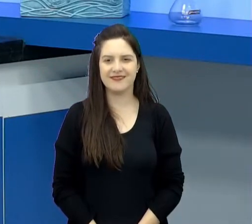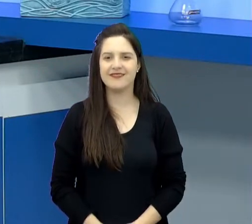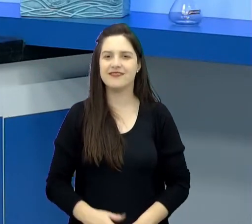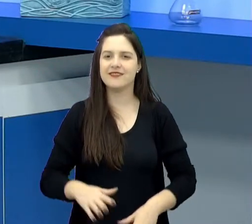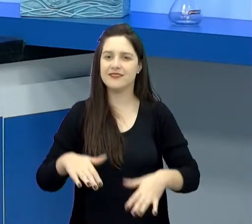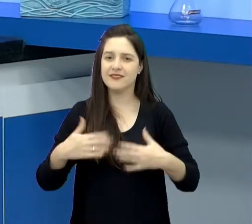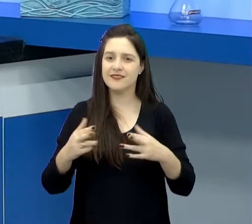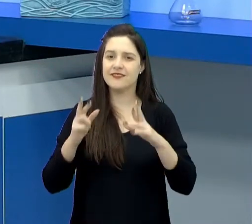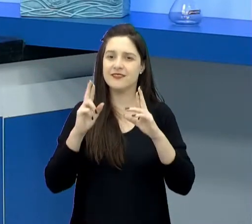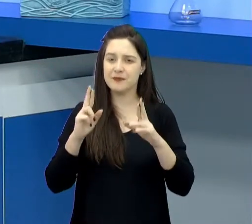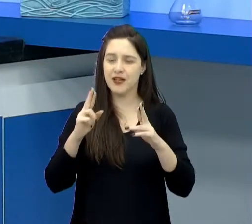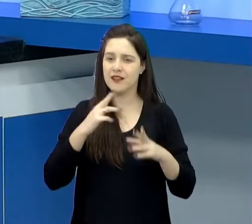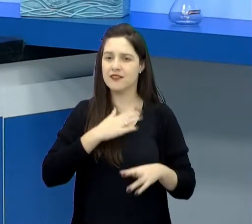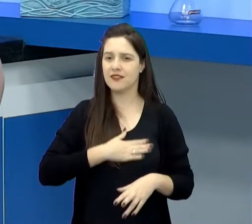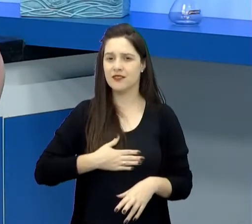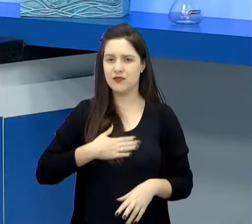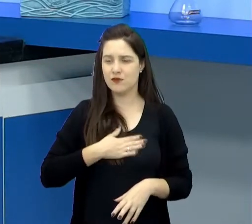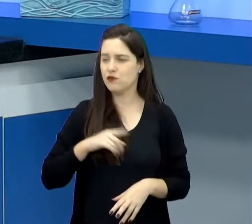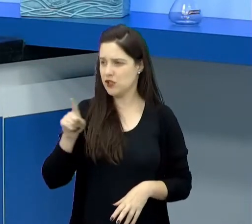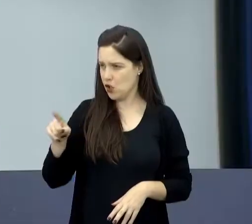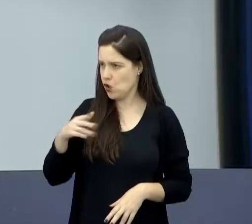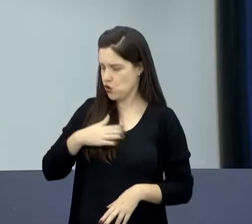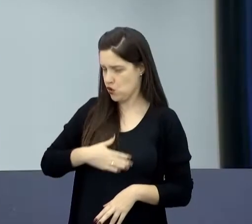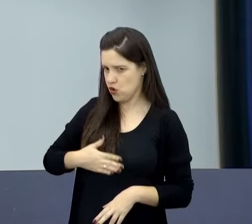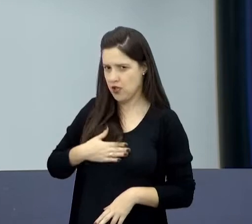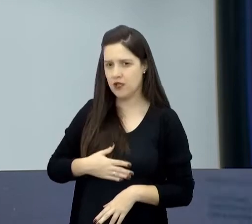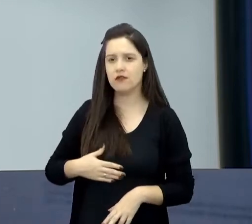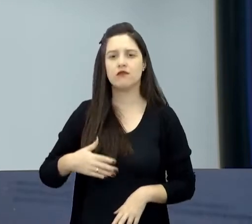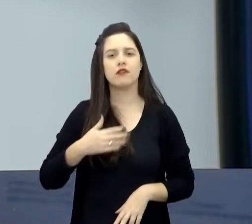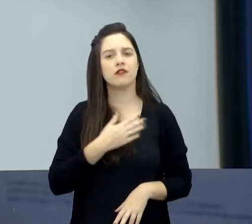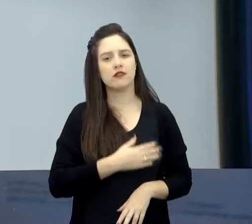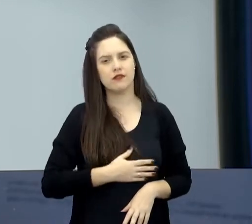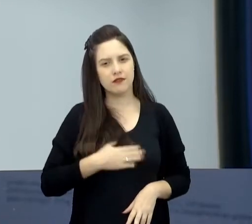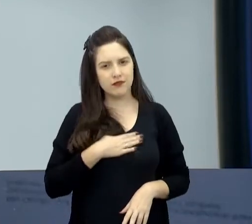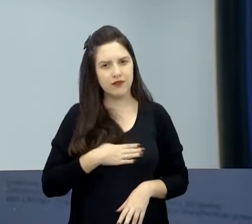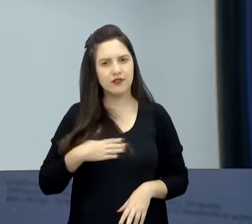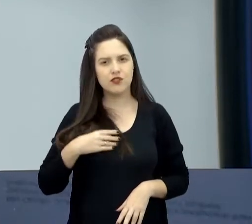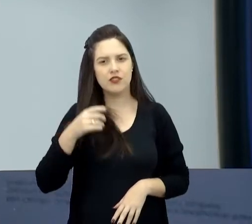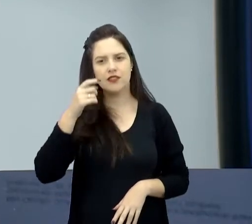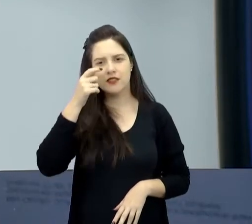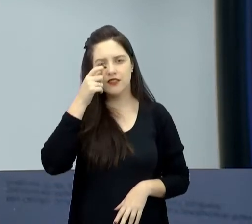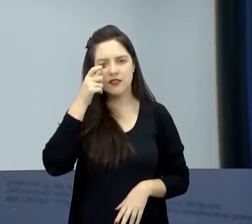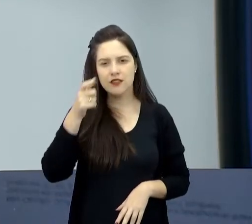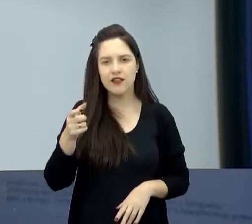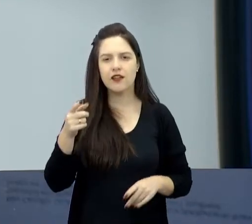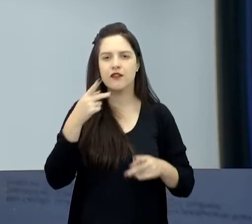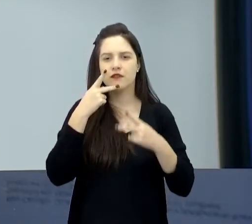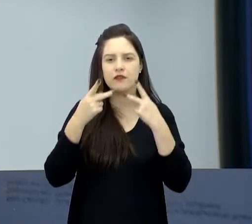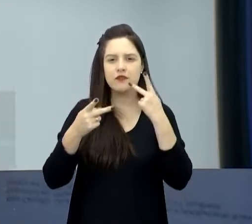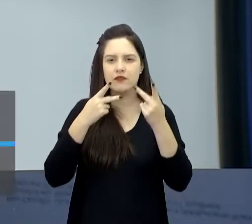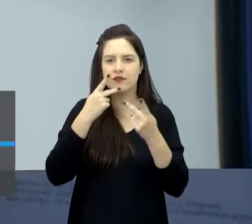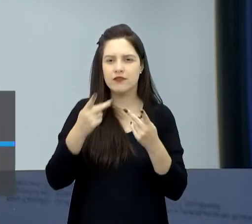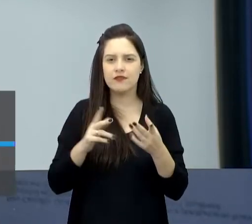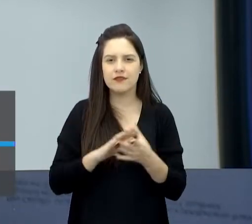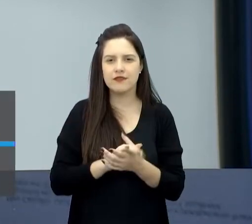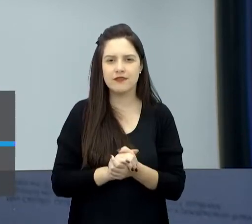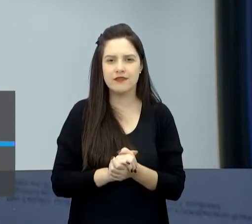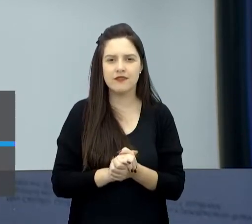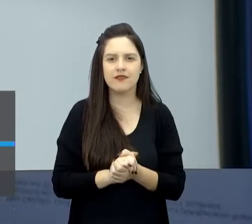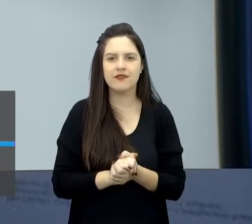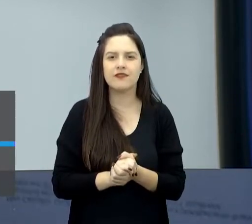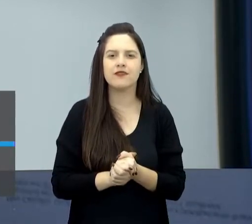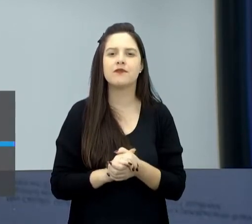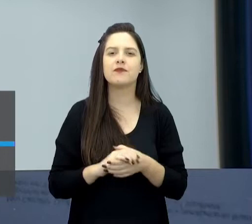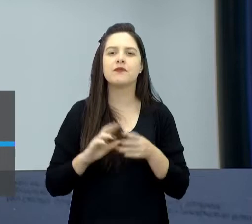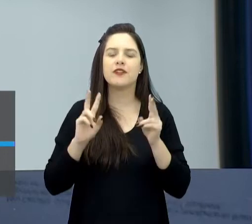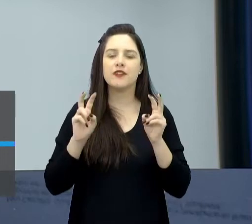Espero que eles tenham gostado. Silene, você gostou? Gostei. Ali, interessante quando ele fala, eu já estou colocando dentro do